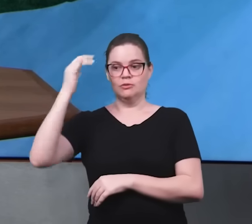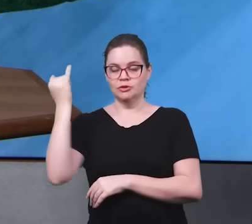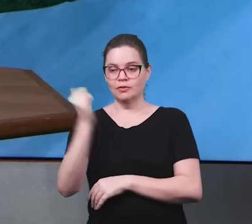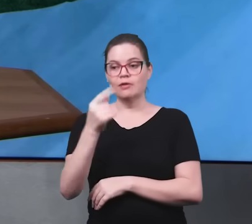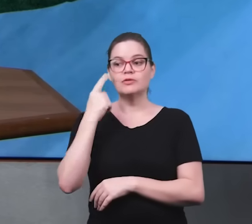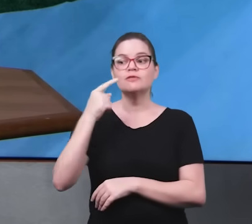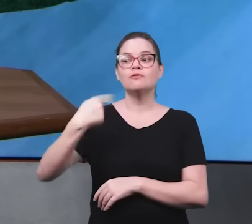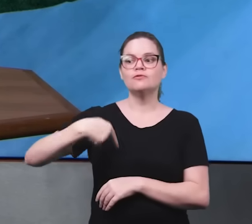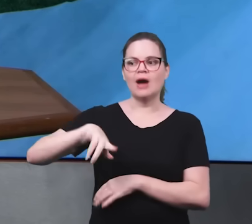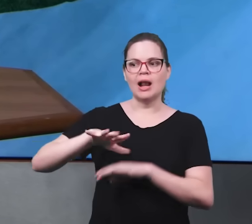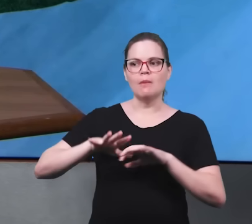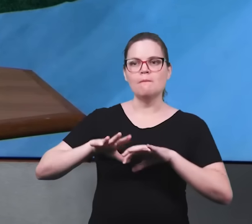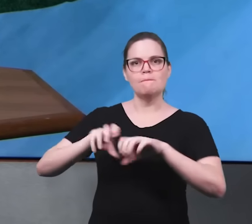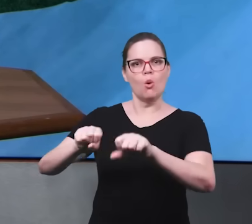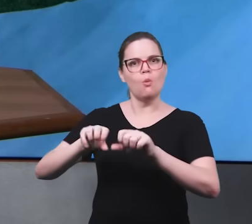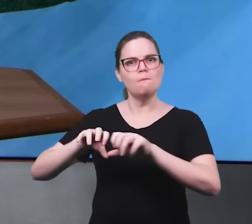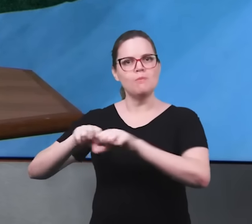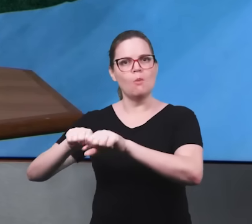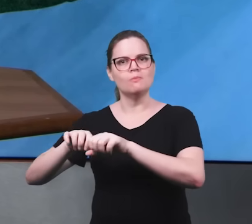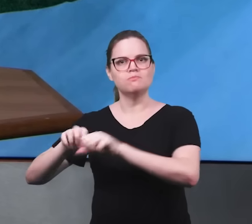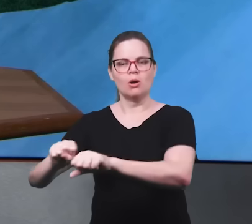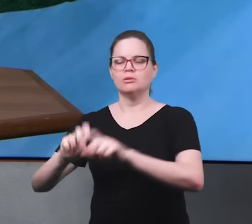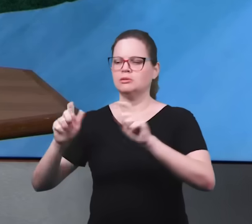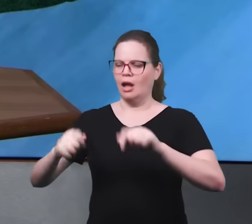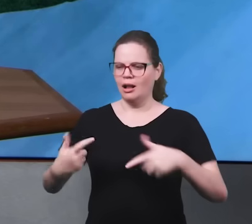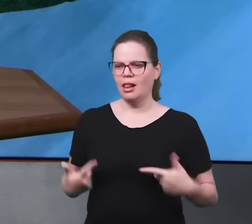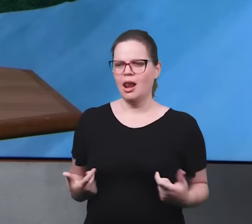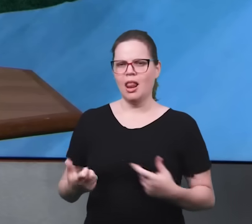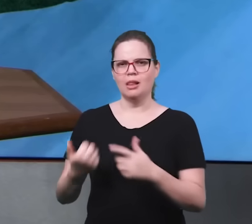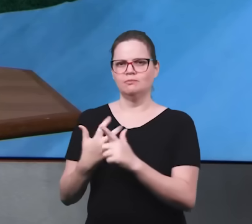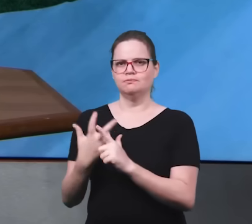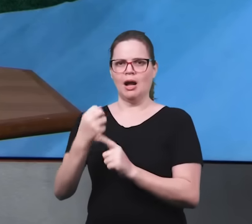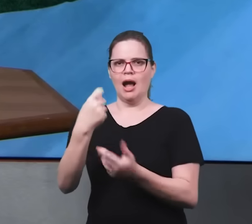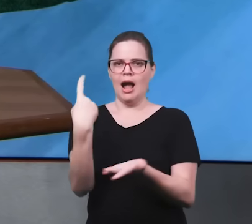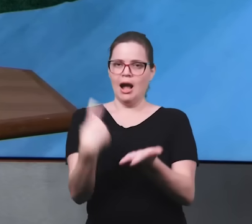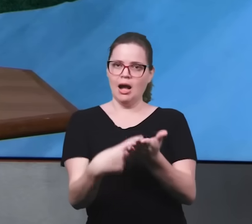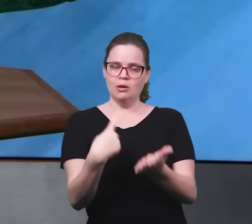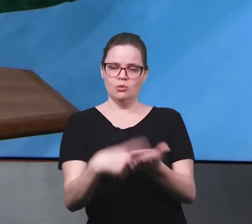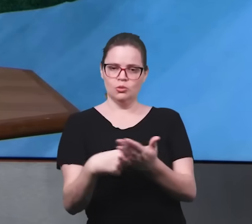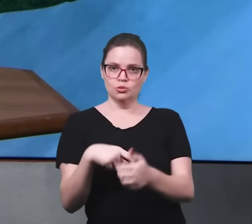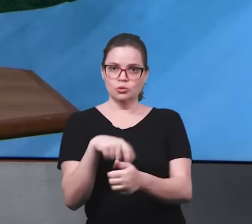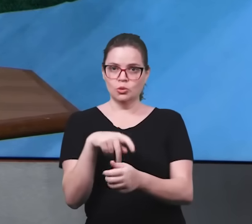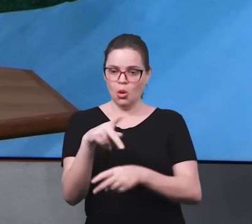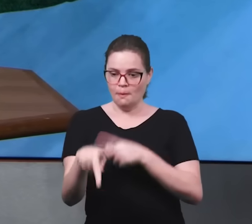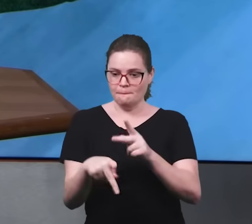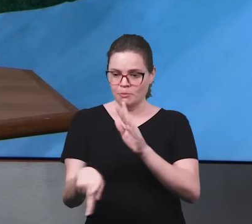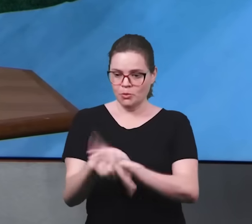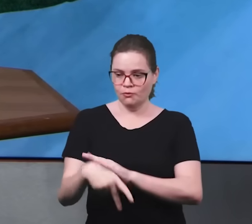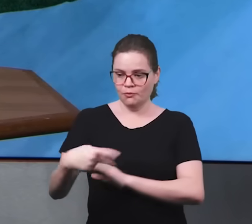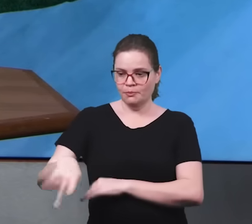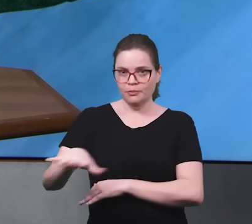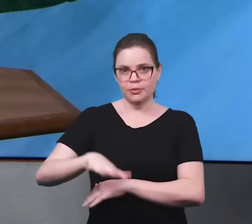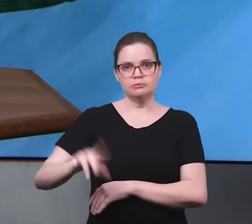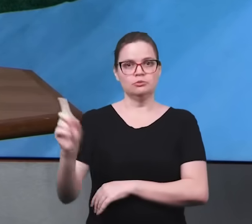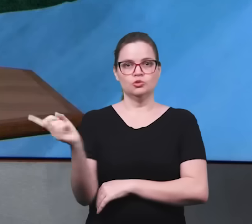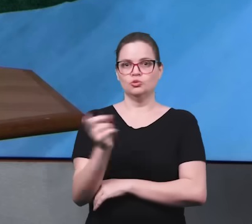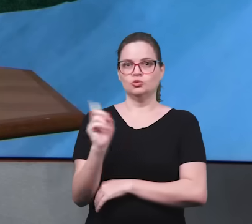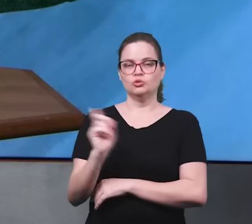cuida e habita nela. Não fazer acordo com o povo dessa terra. E não tem que fazer acordo mesmo,